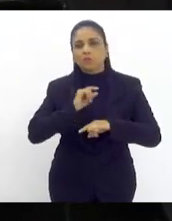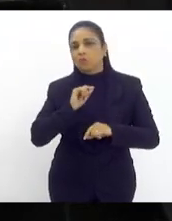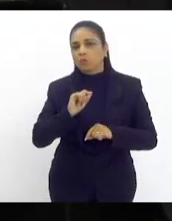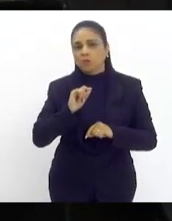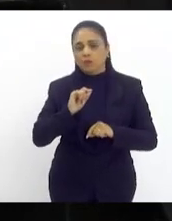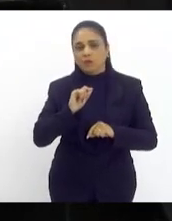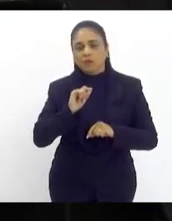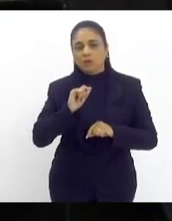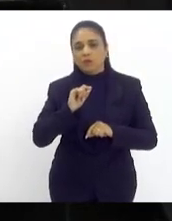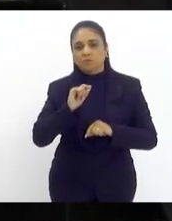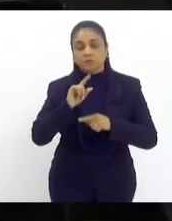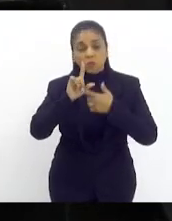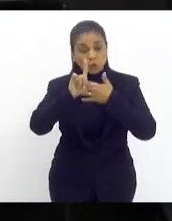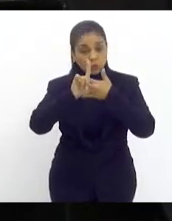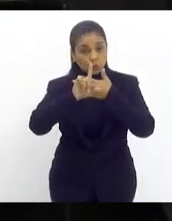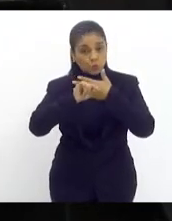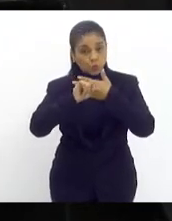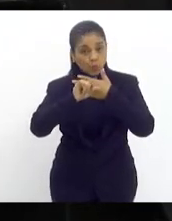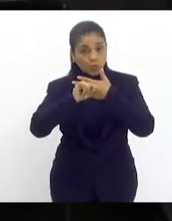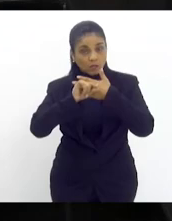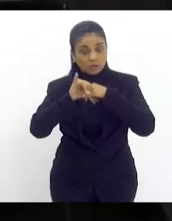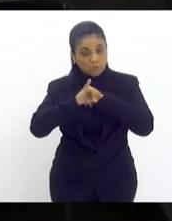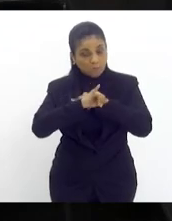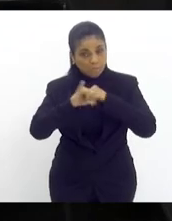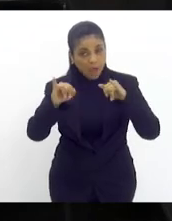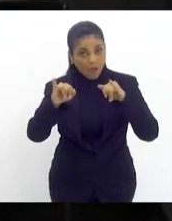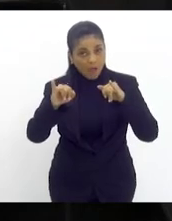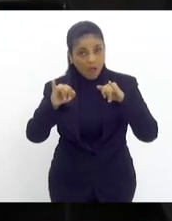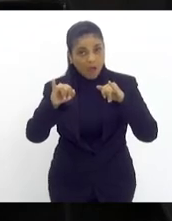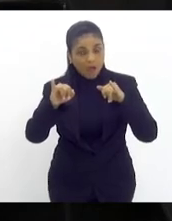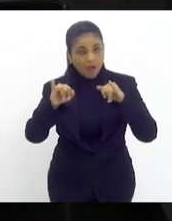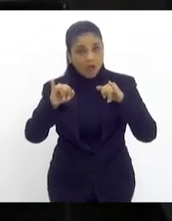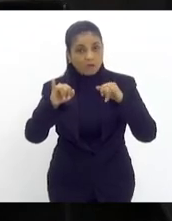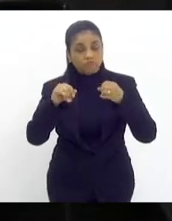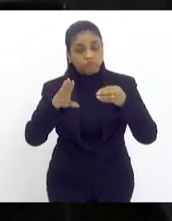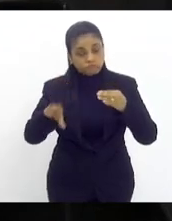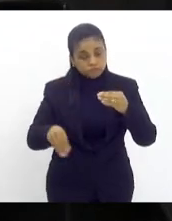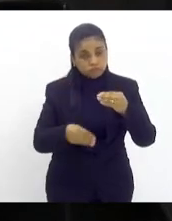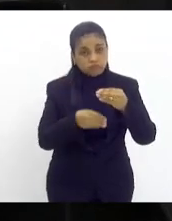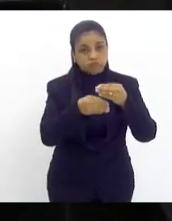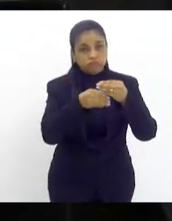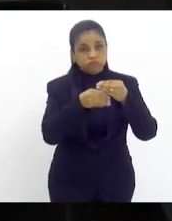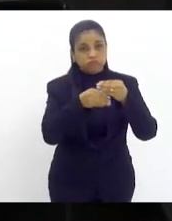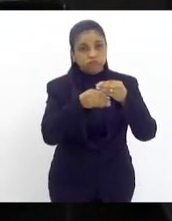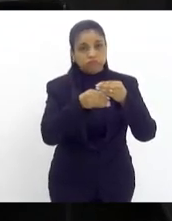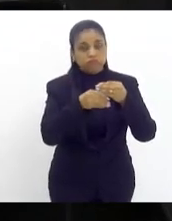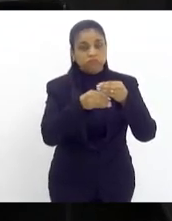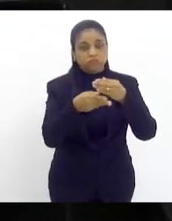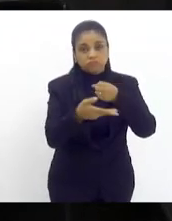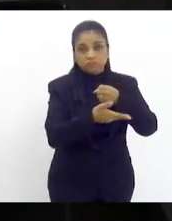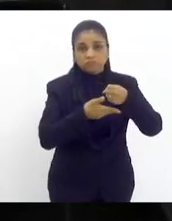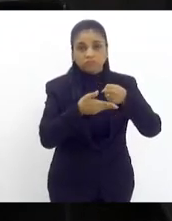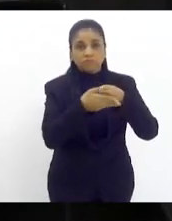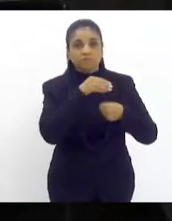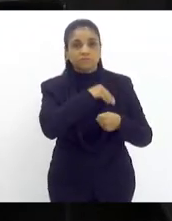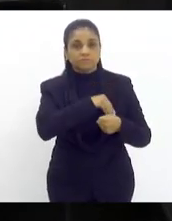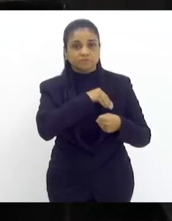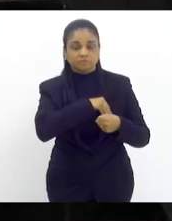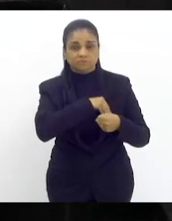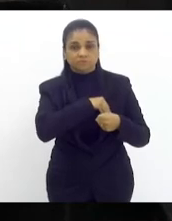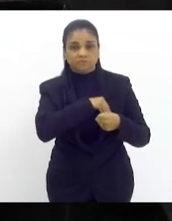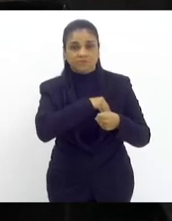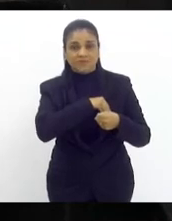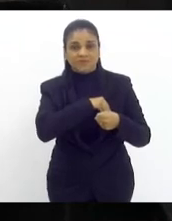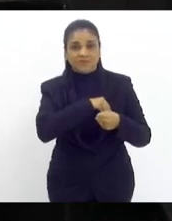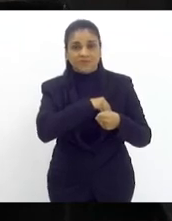afirmativa via Twitter oficial de implementação do piso afirmando que nenhum Professor